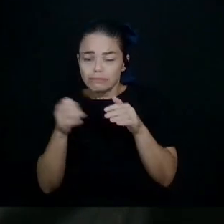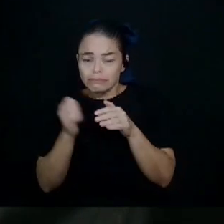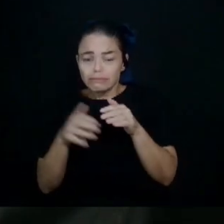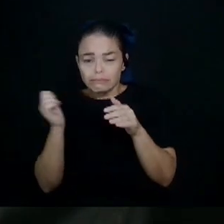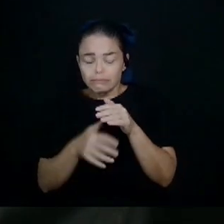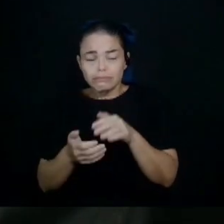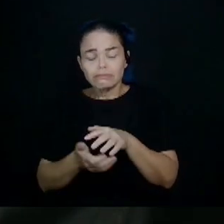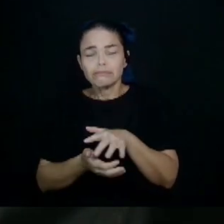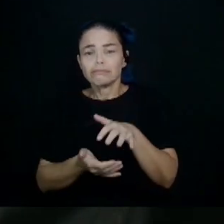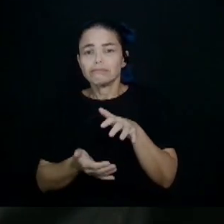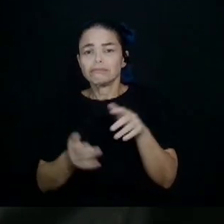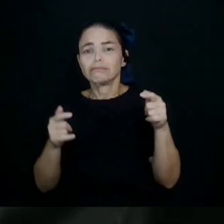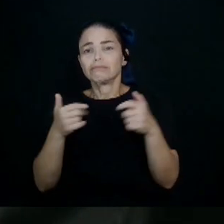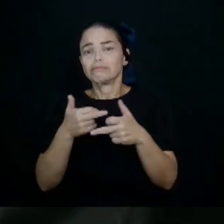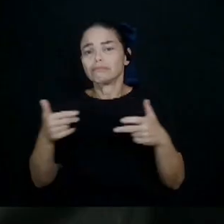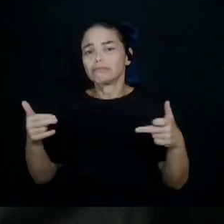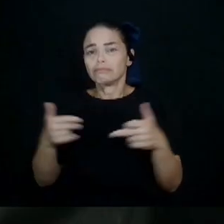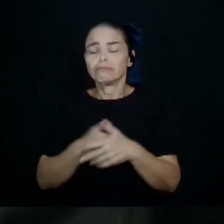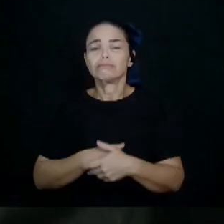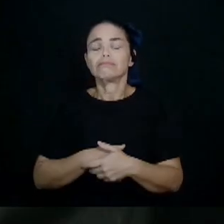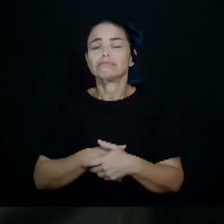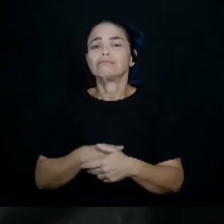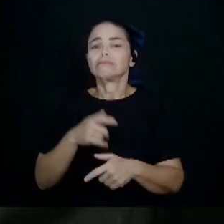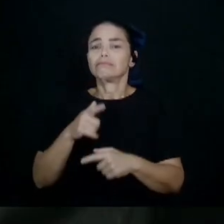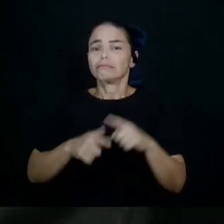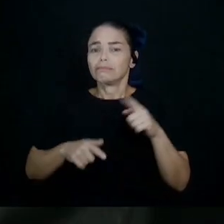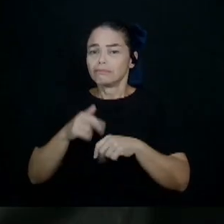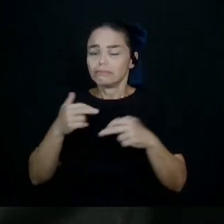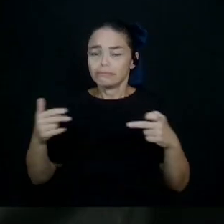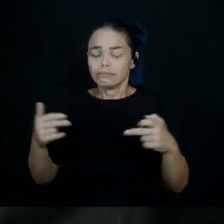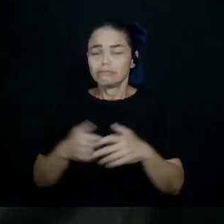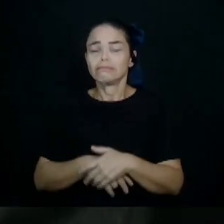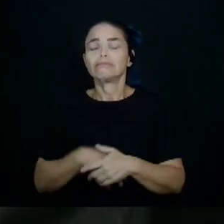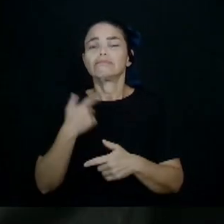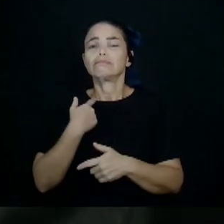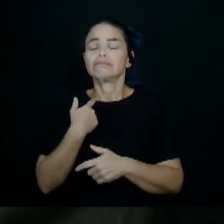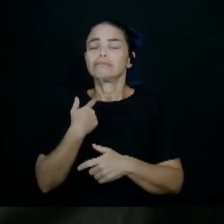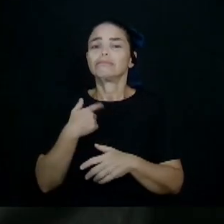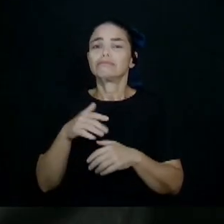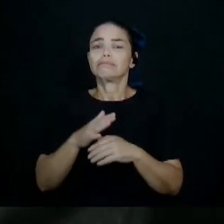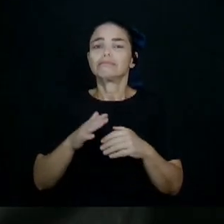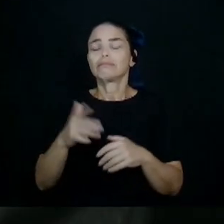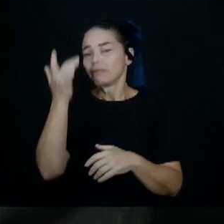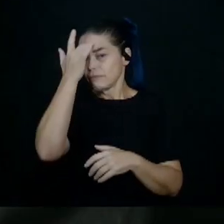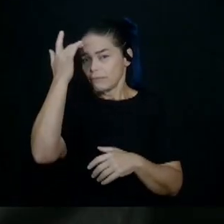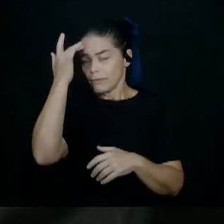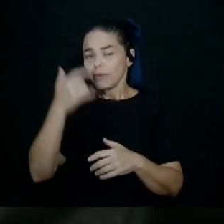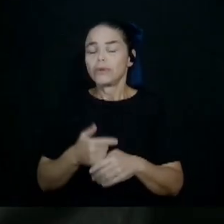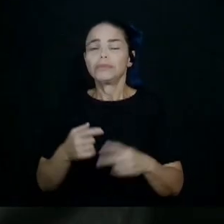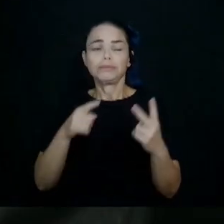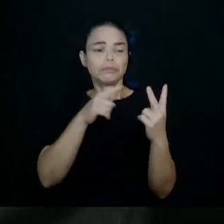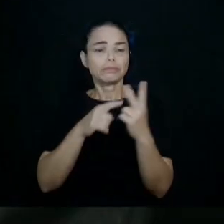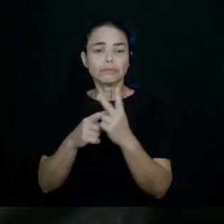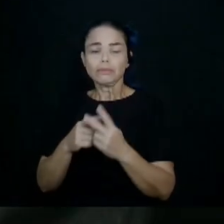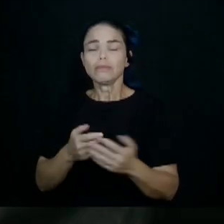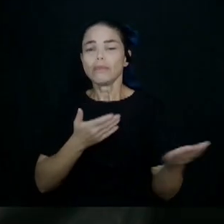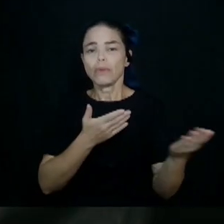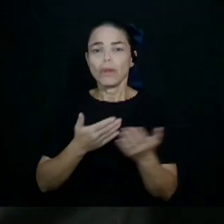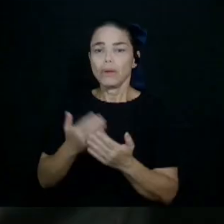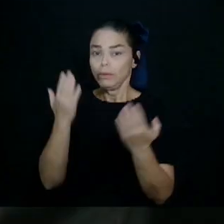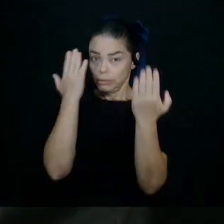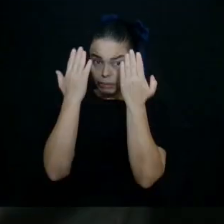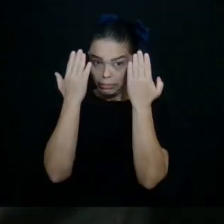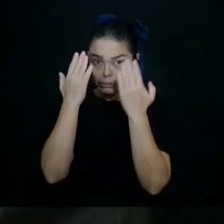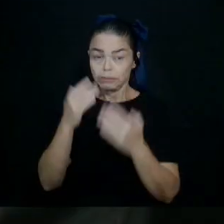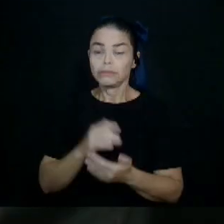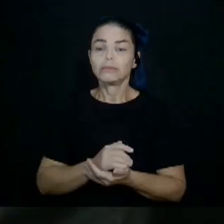para isso, a gente convidou duas profissionais aqui, especialistas em saúde mental. Então, a gente dá as boas-vindas à nossa psicóloga clínica,